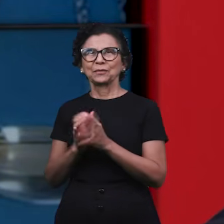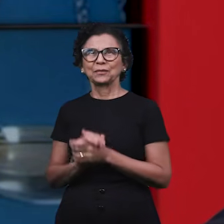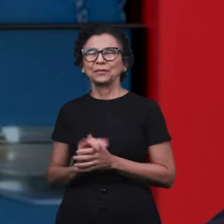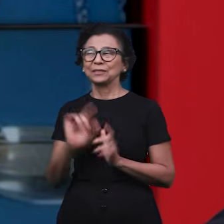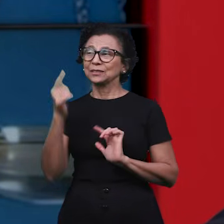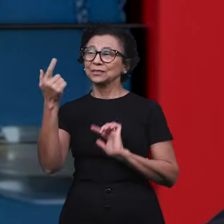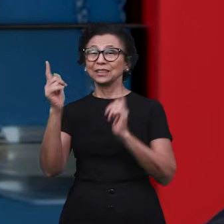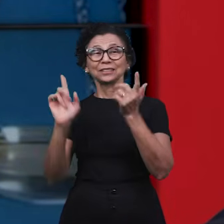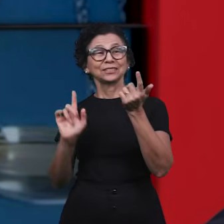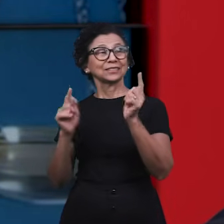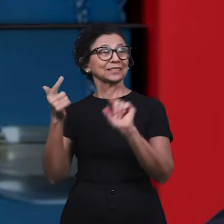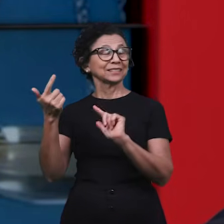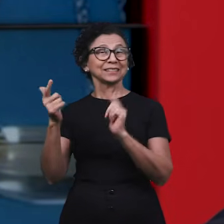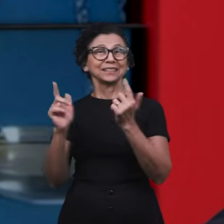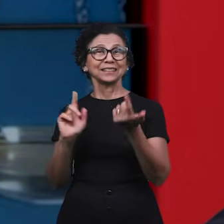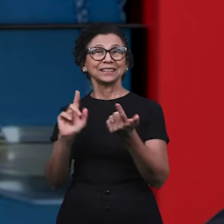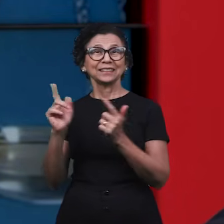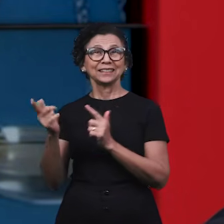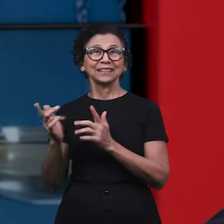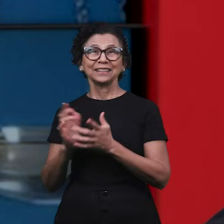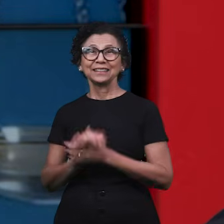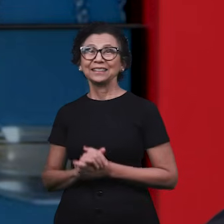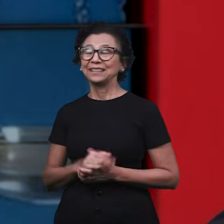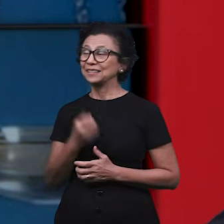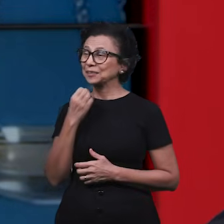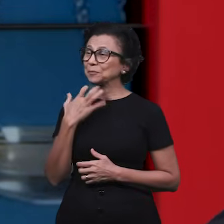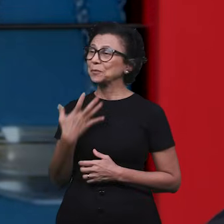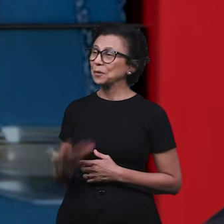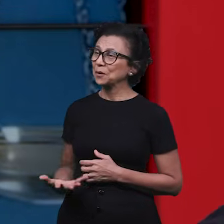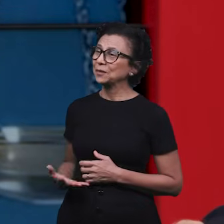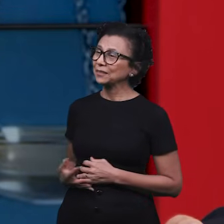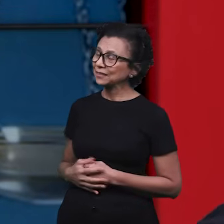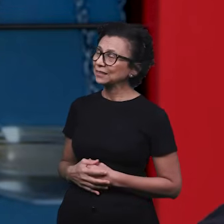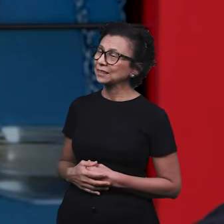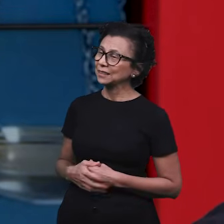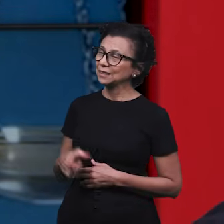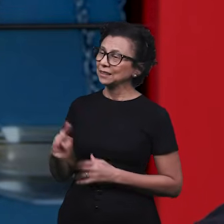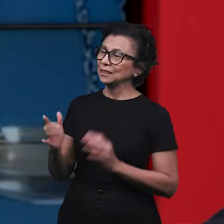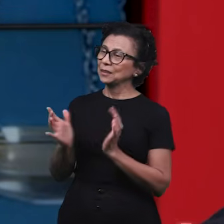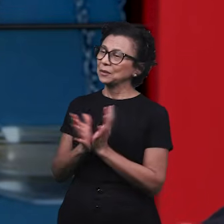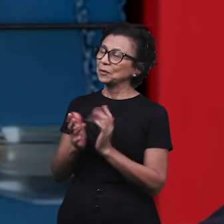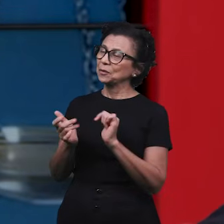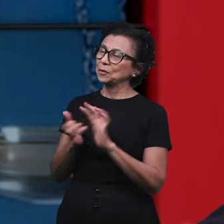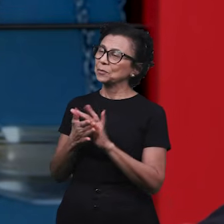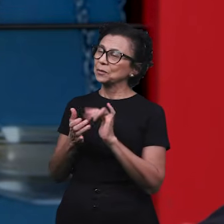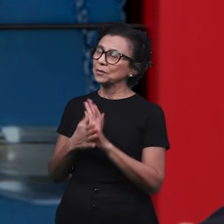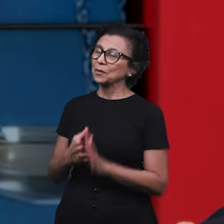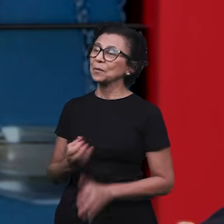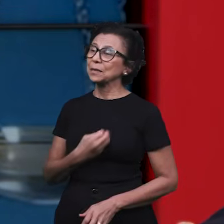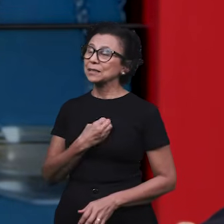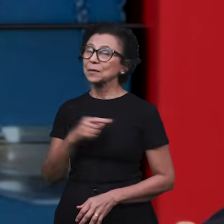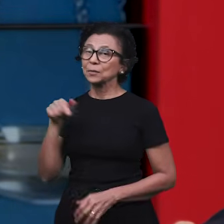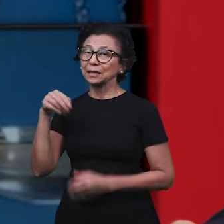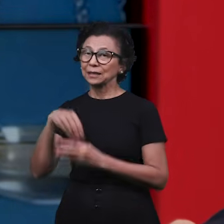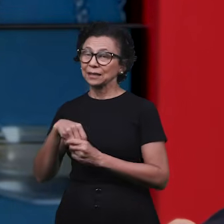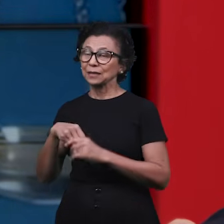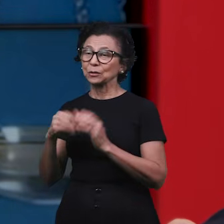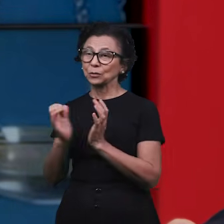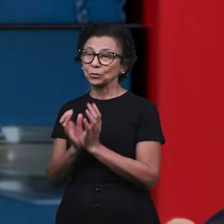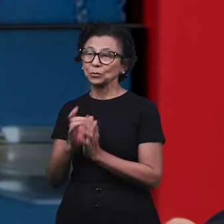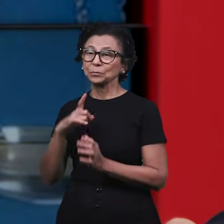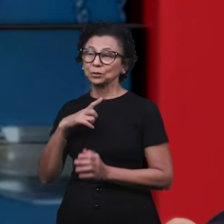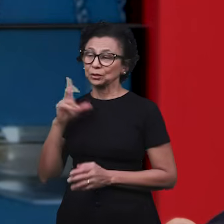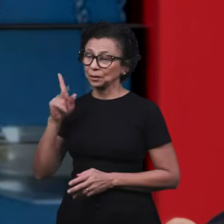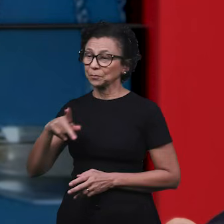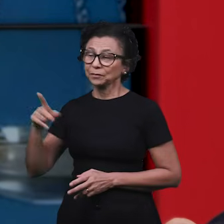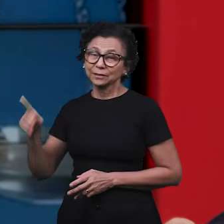Eu achei aquilo muito, muito bom. Quer dizer, a participação, algumas eram professoras, outras eram